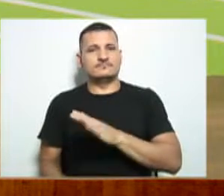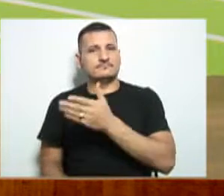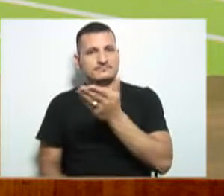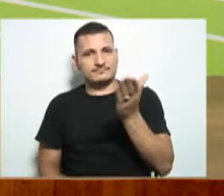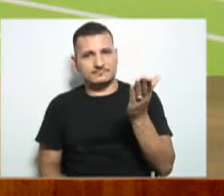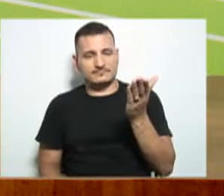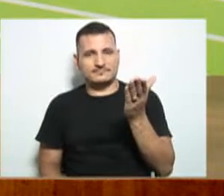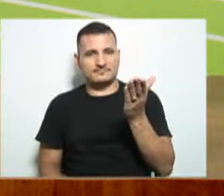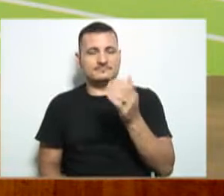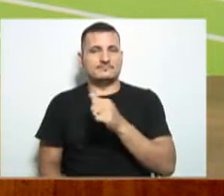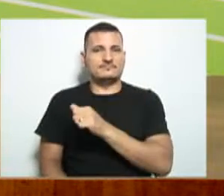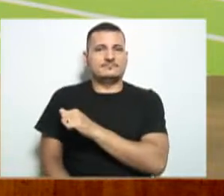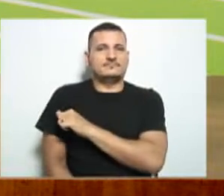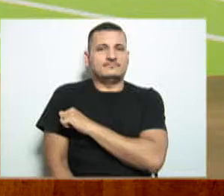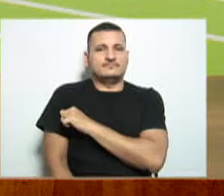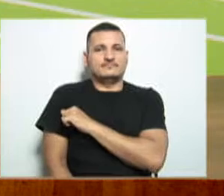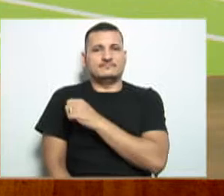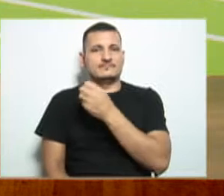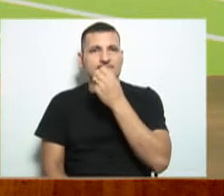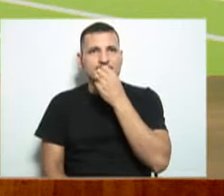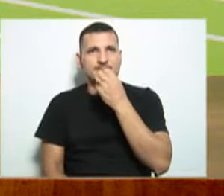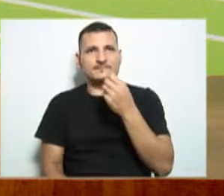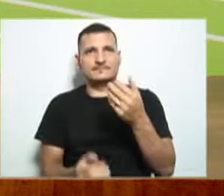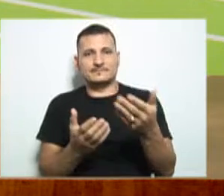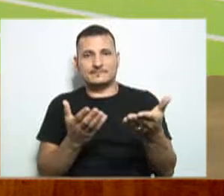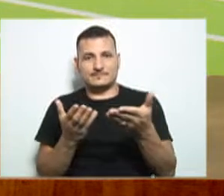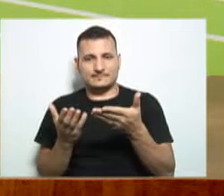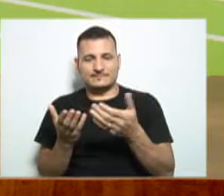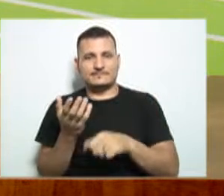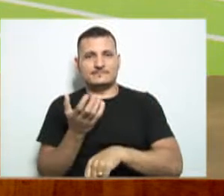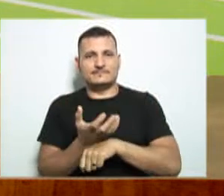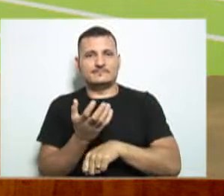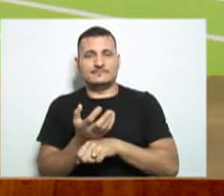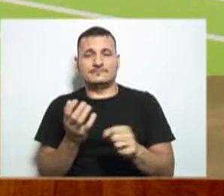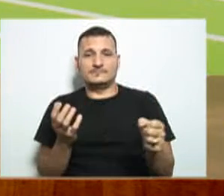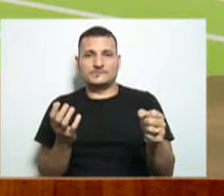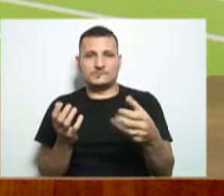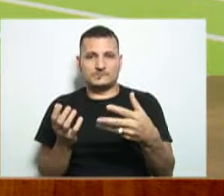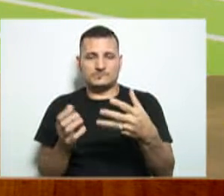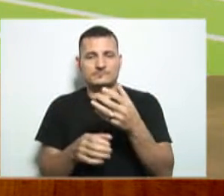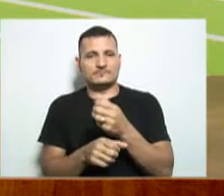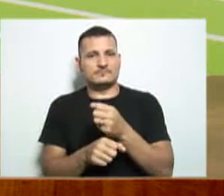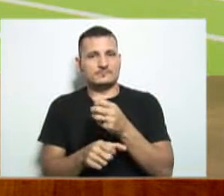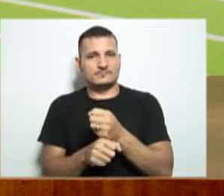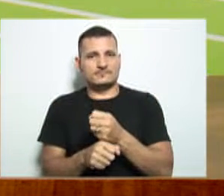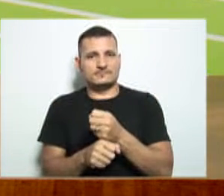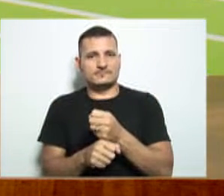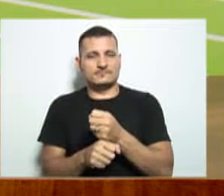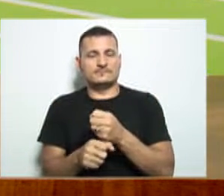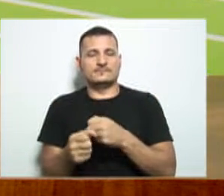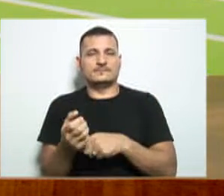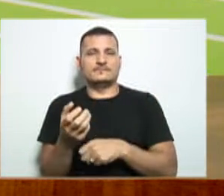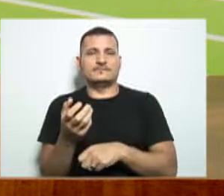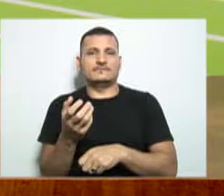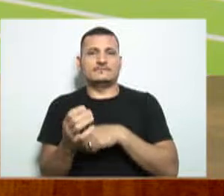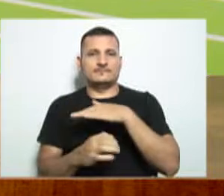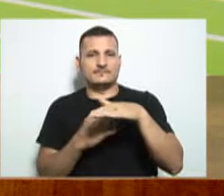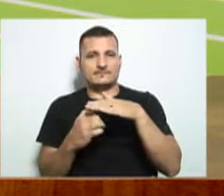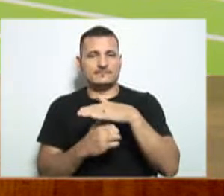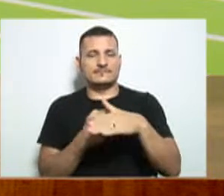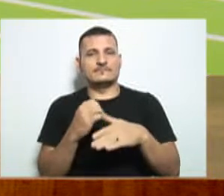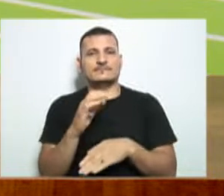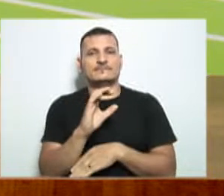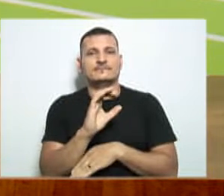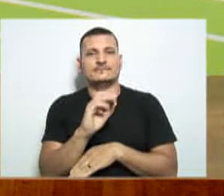queridos alunos, sejam bem-vindos à nossa nova disciplina Contabilidade de Empresas Cooperativistas 2. Eu sou a